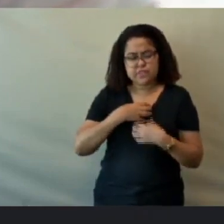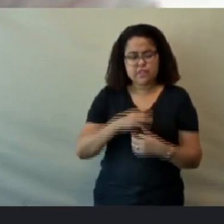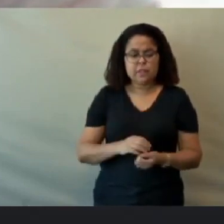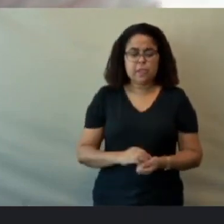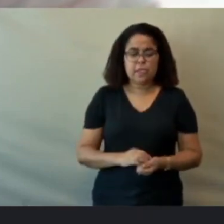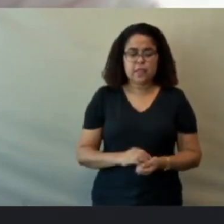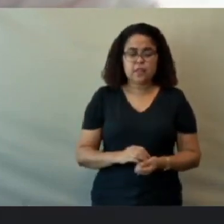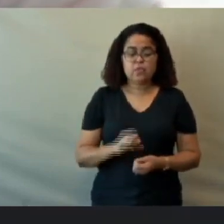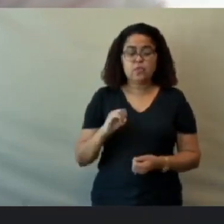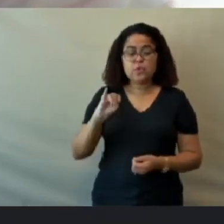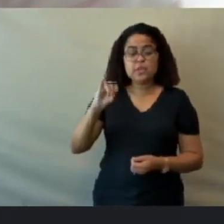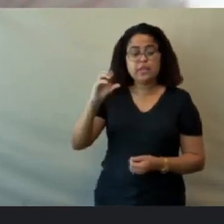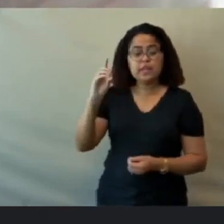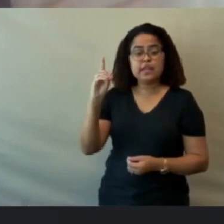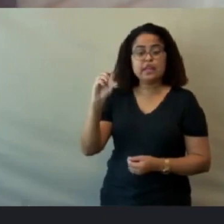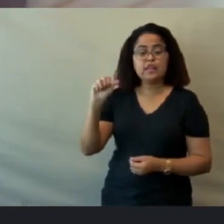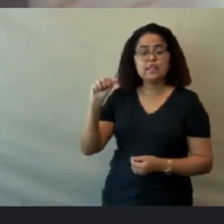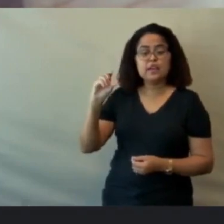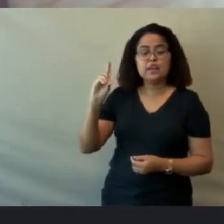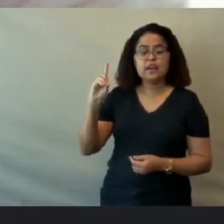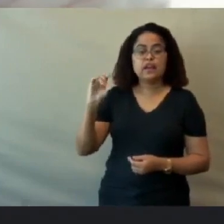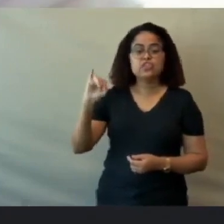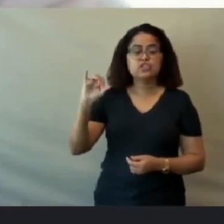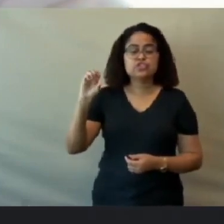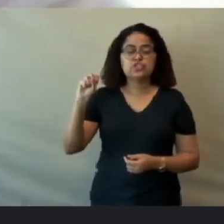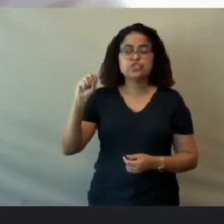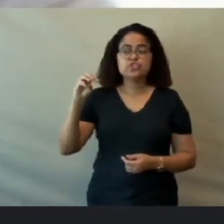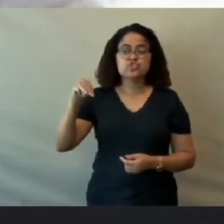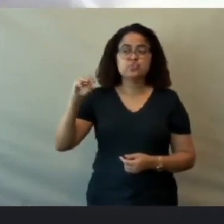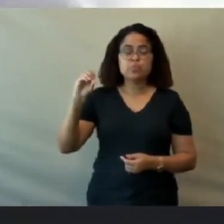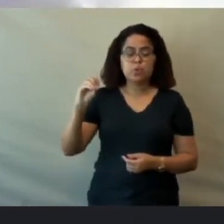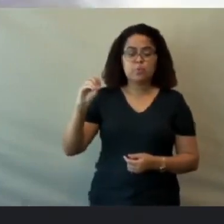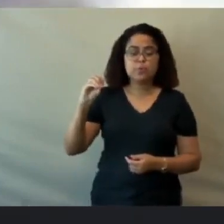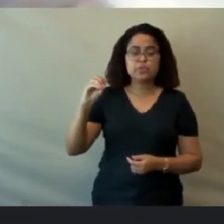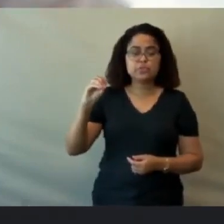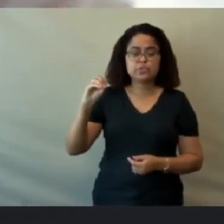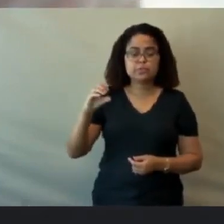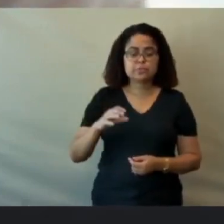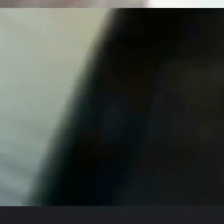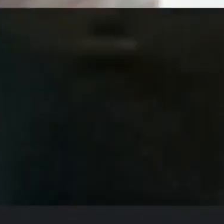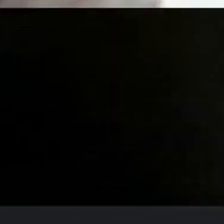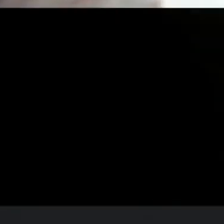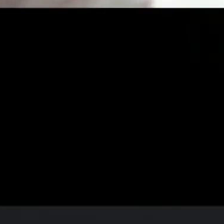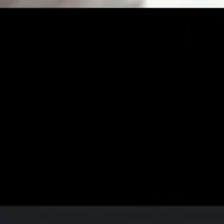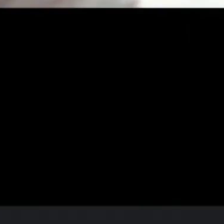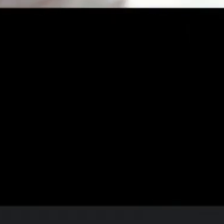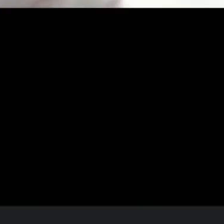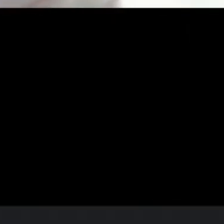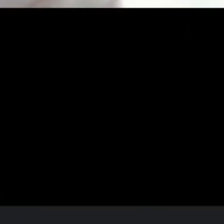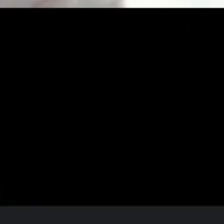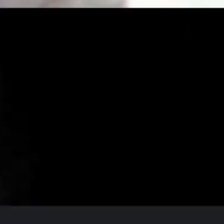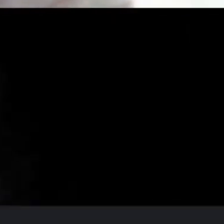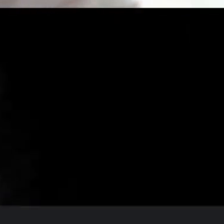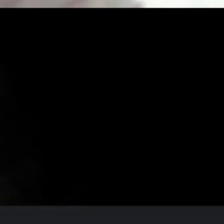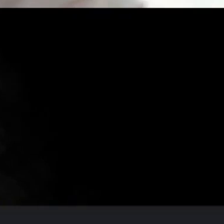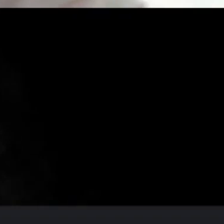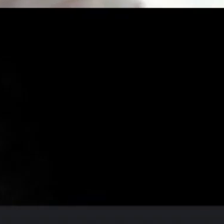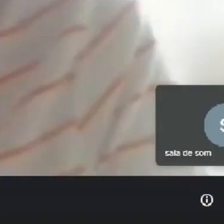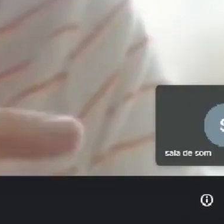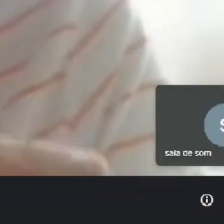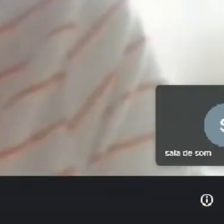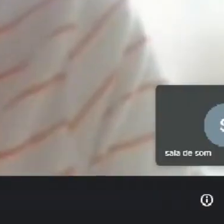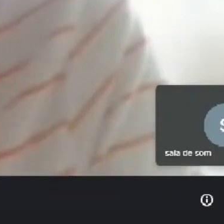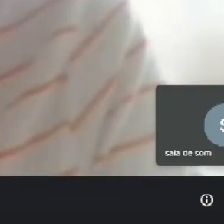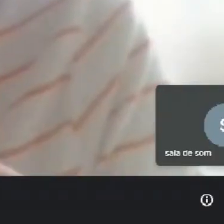que é o preconceito contra o envelhecimento é muito frequente as pessoas às vezes até no intuito de ser carinhosos